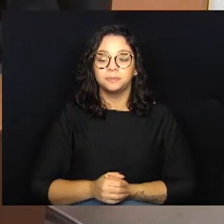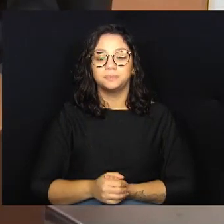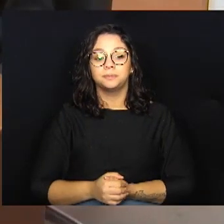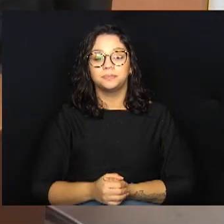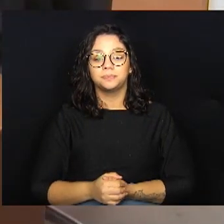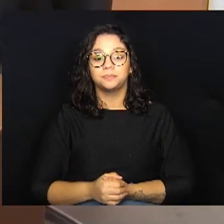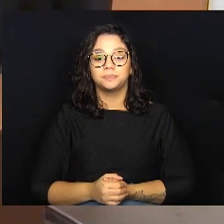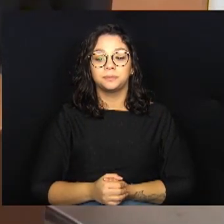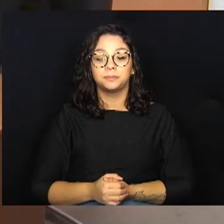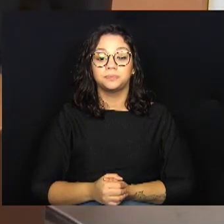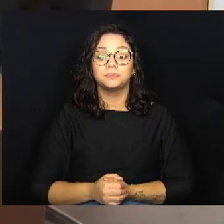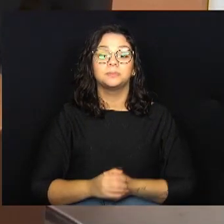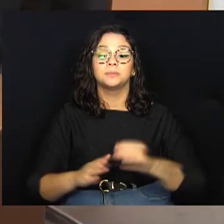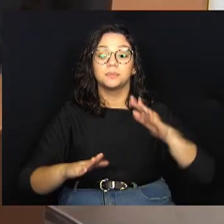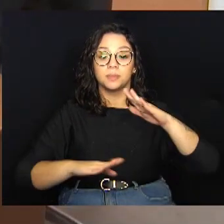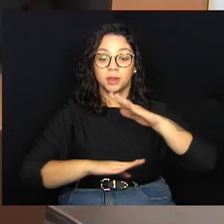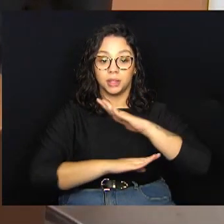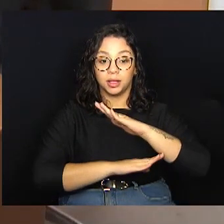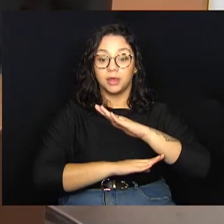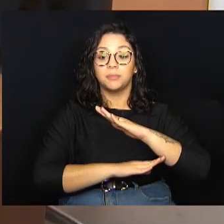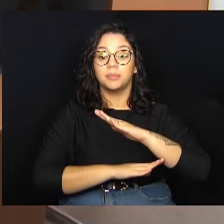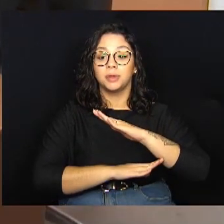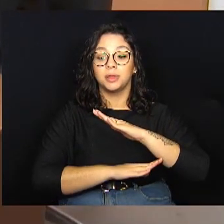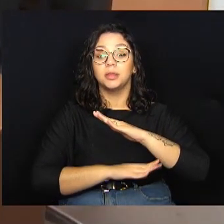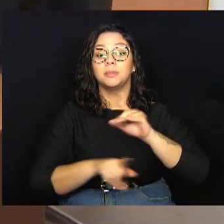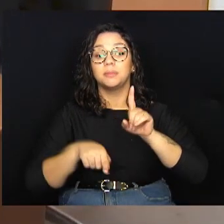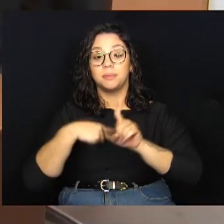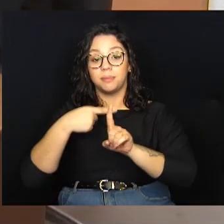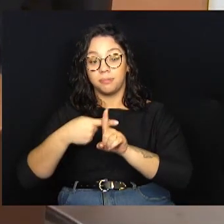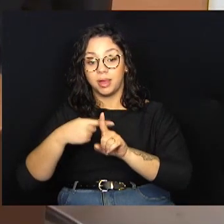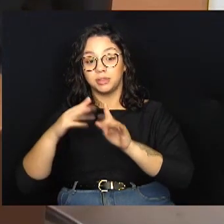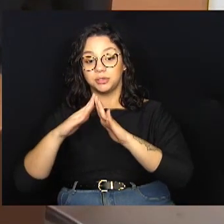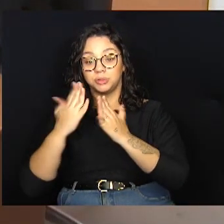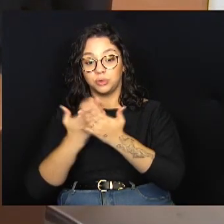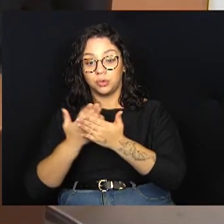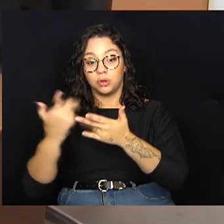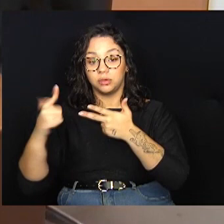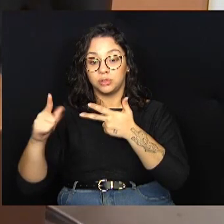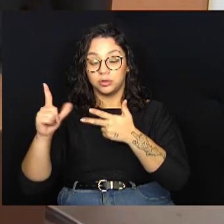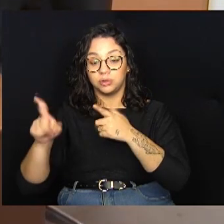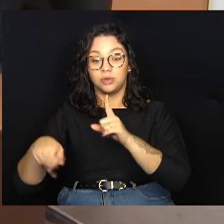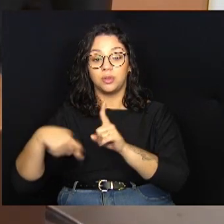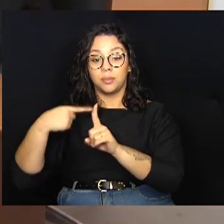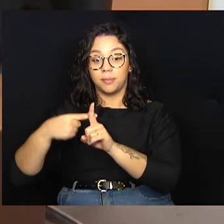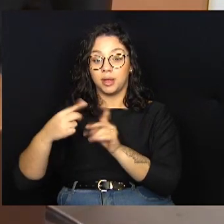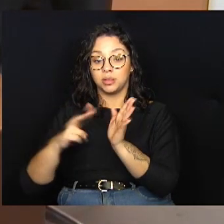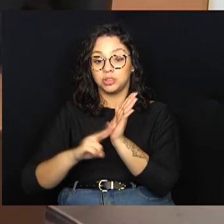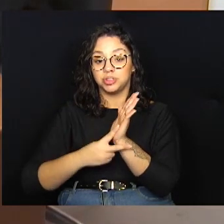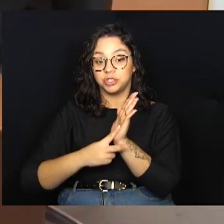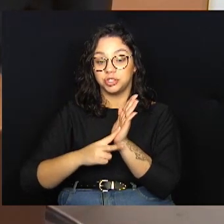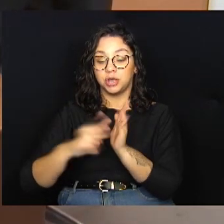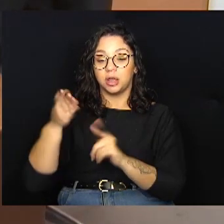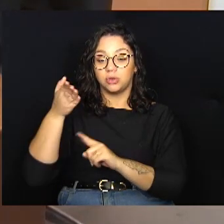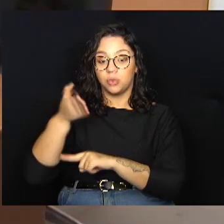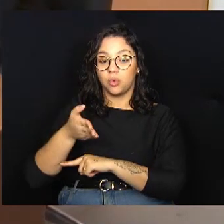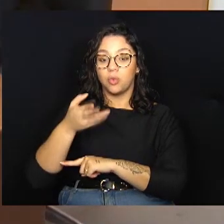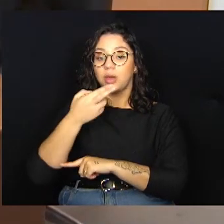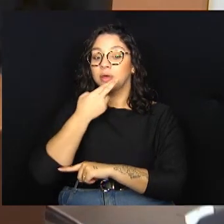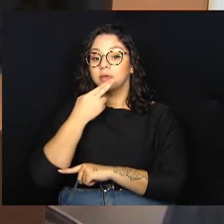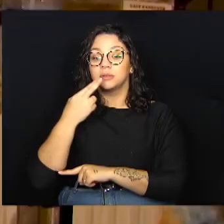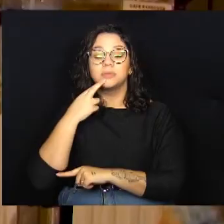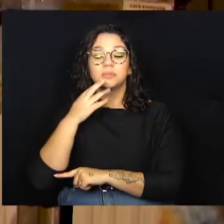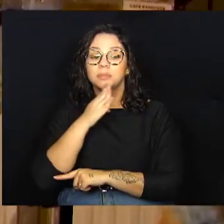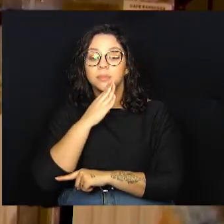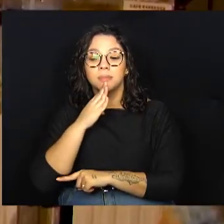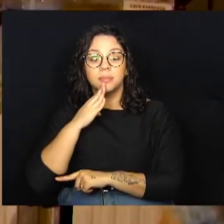A Câmara Municipal de Campinas e a Elecamp promoveram junto com o Sindicato dos Hotéis, Restaurantes, Bares e